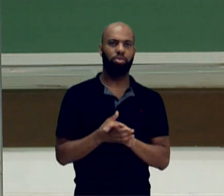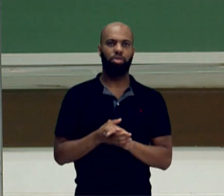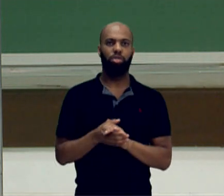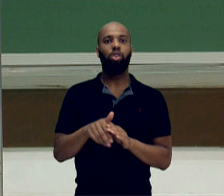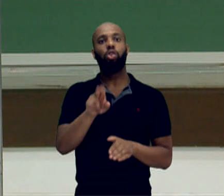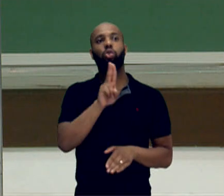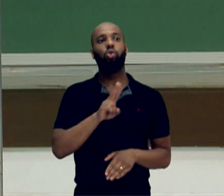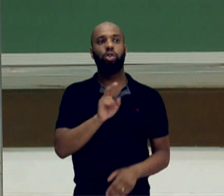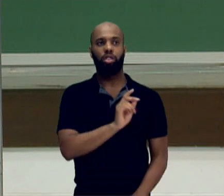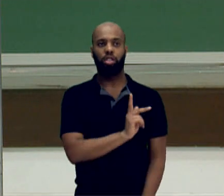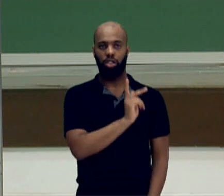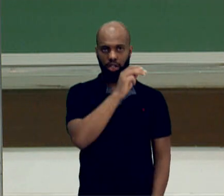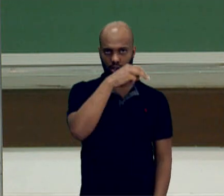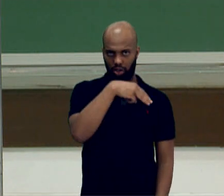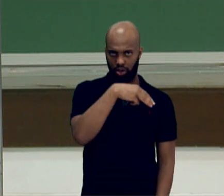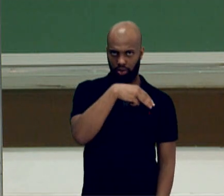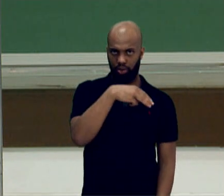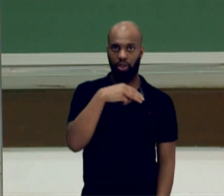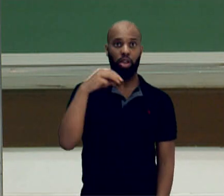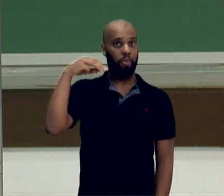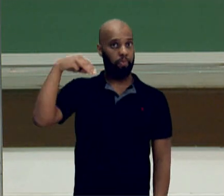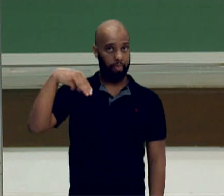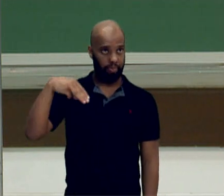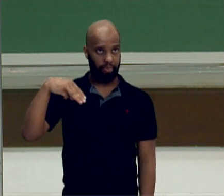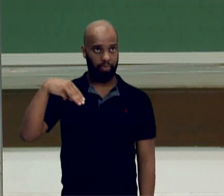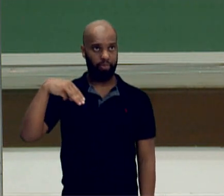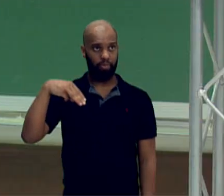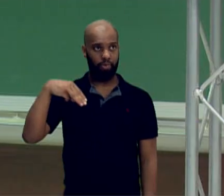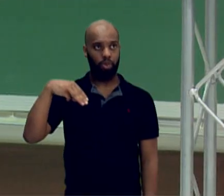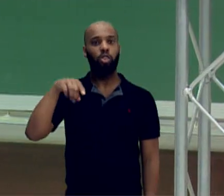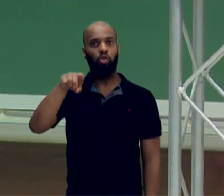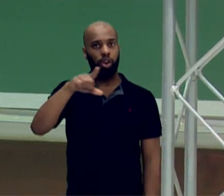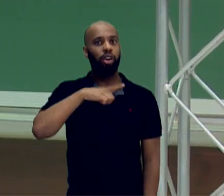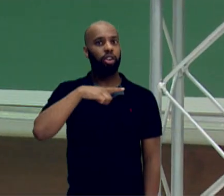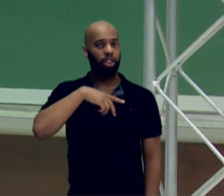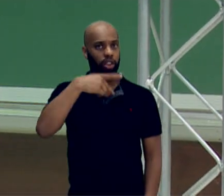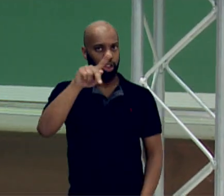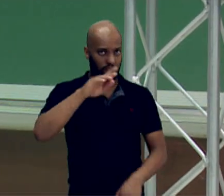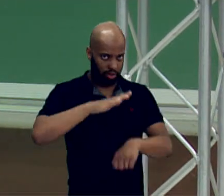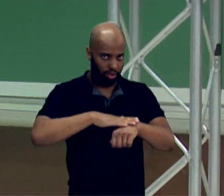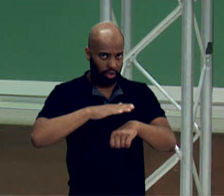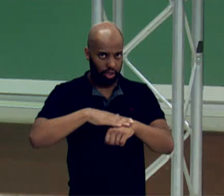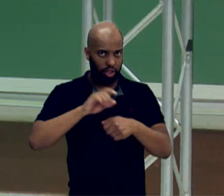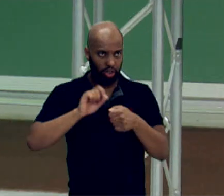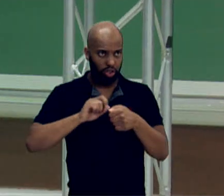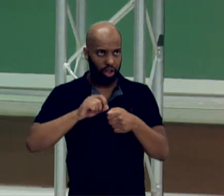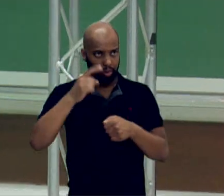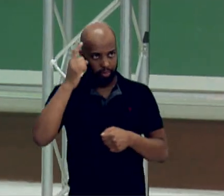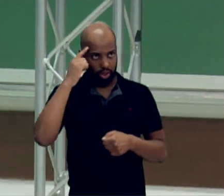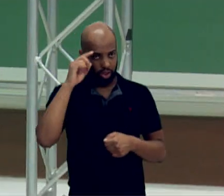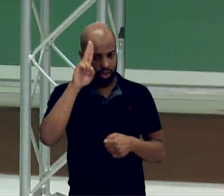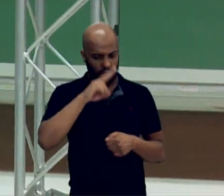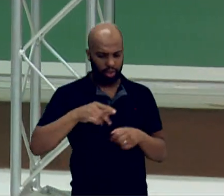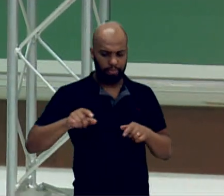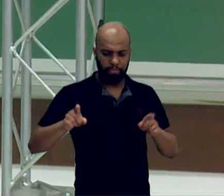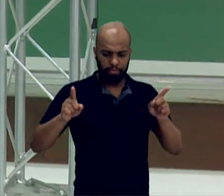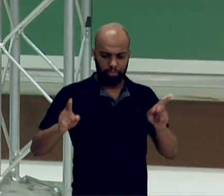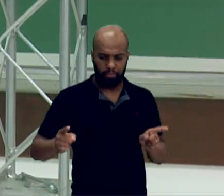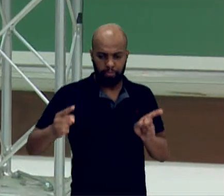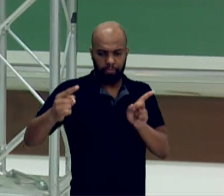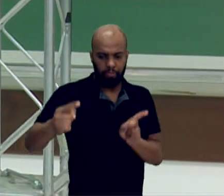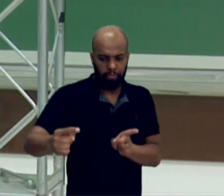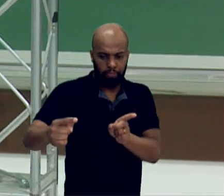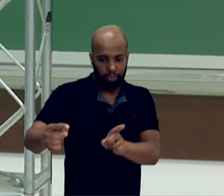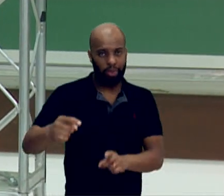a unidade de quilômetro, de metro. Vocês têm o metro aí de vocês. Vocês já pensaram em usar o metro?